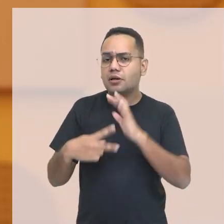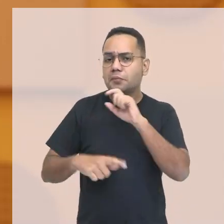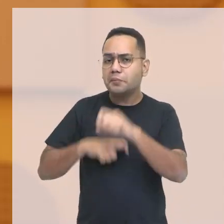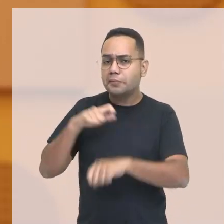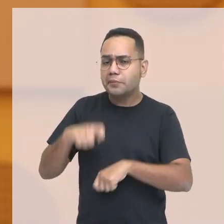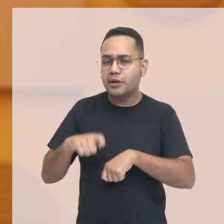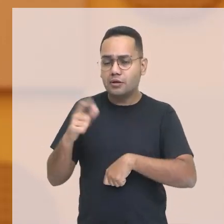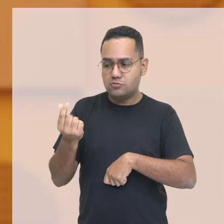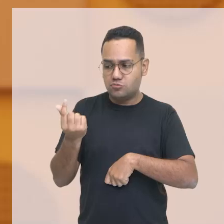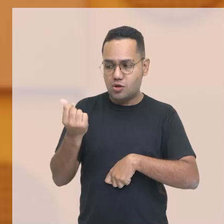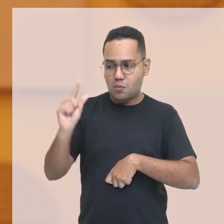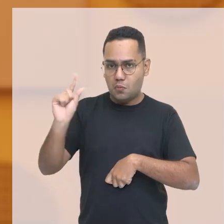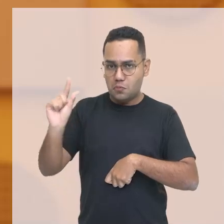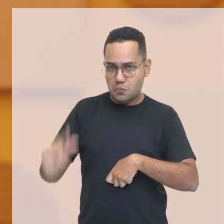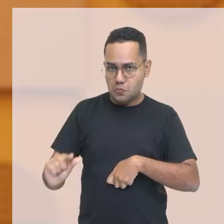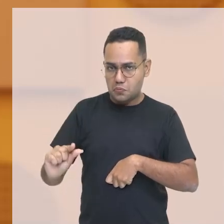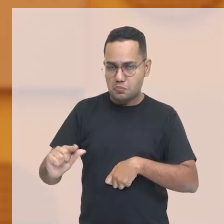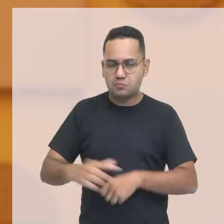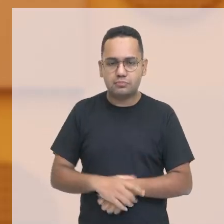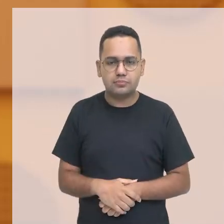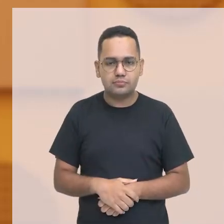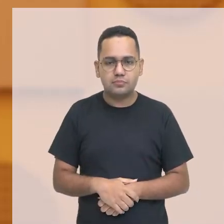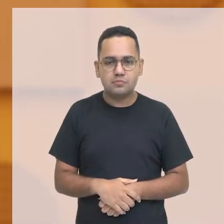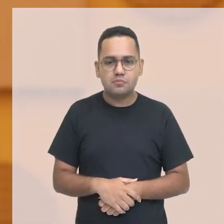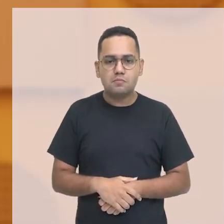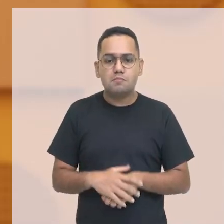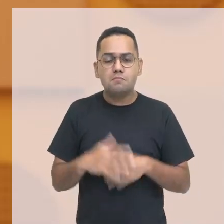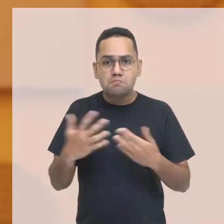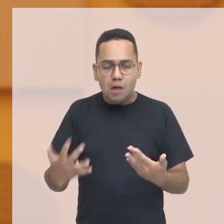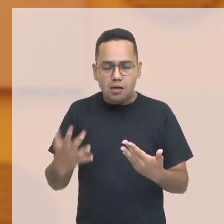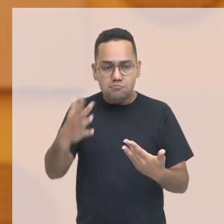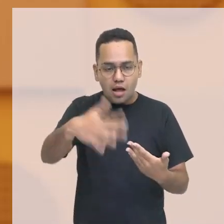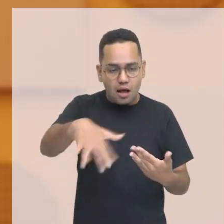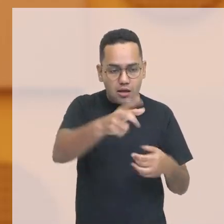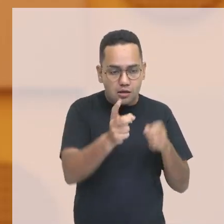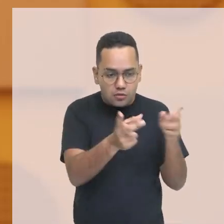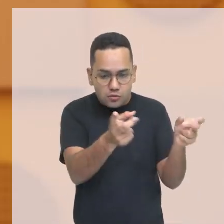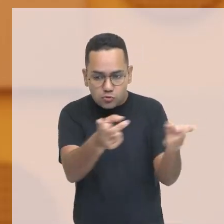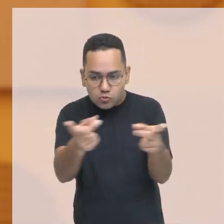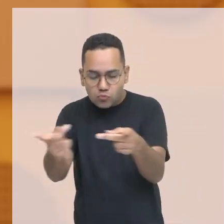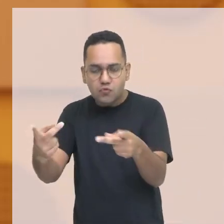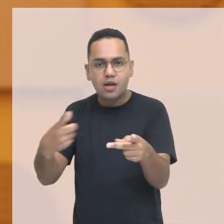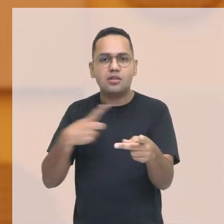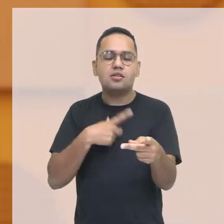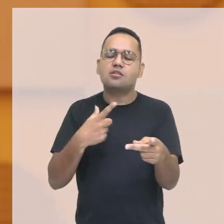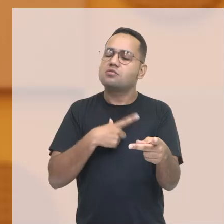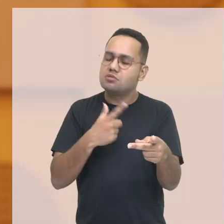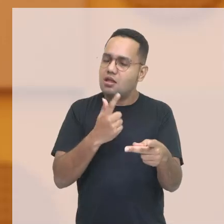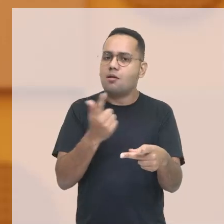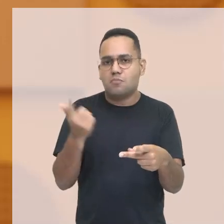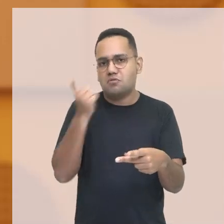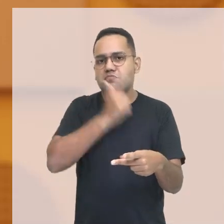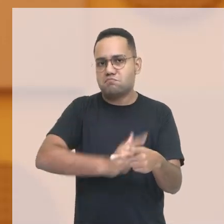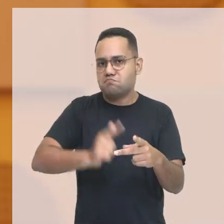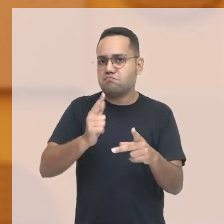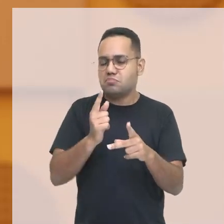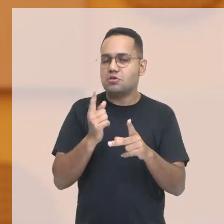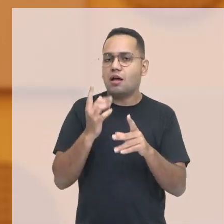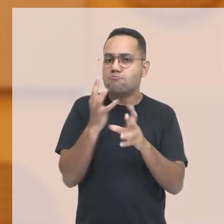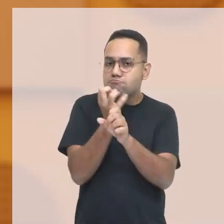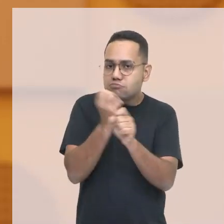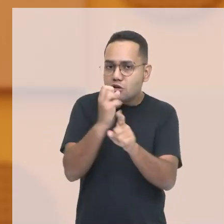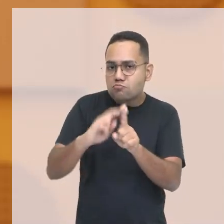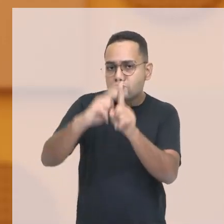e, se você vender para aquele mercado consumidor, vai ter um excedente de produção. Então é preciso